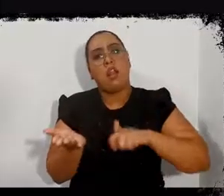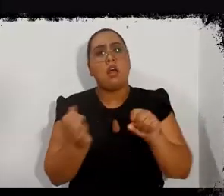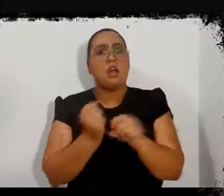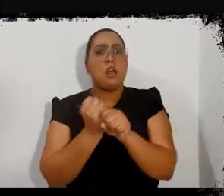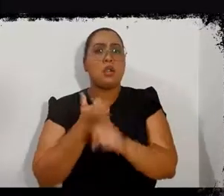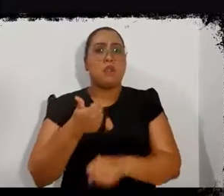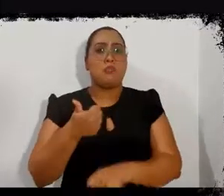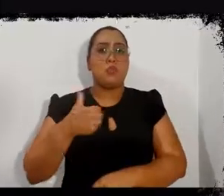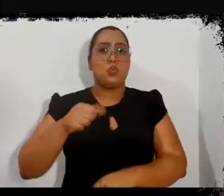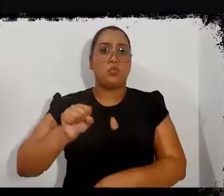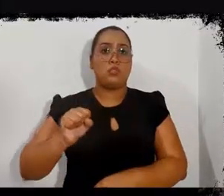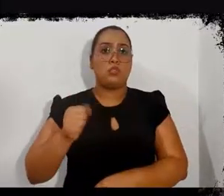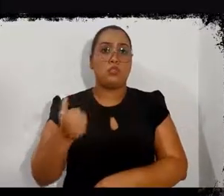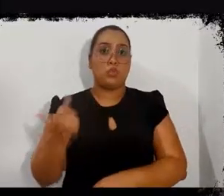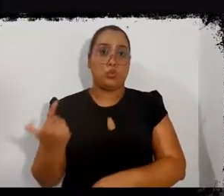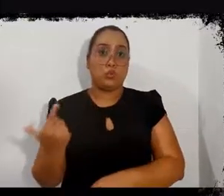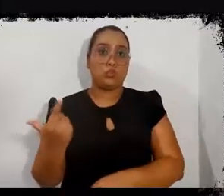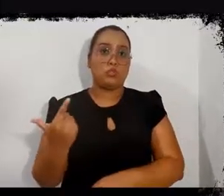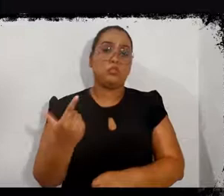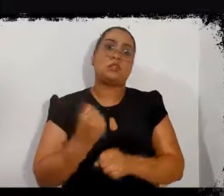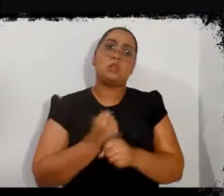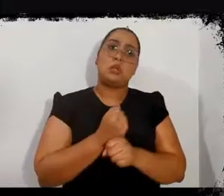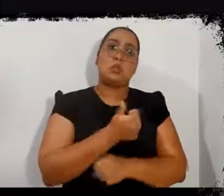e 1822.